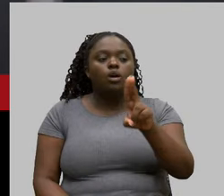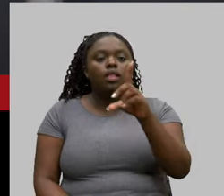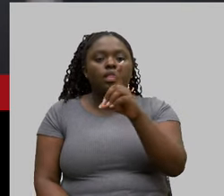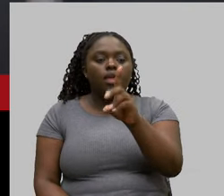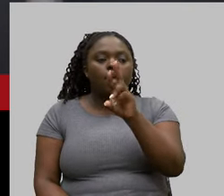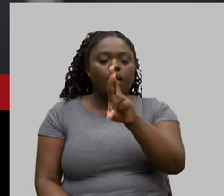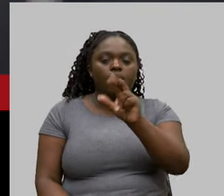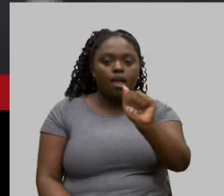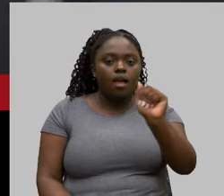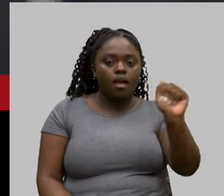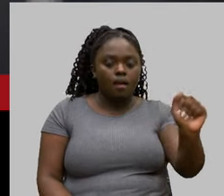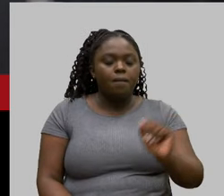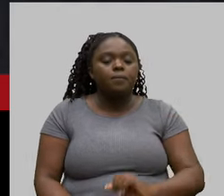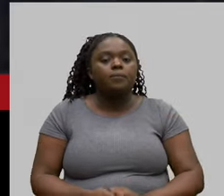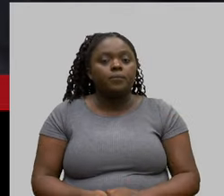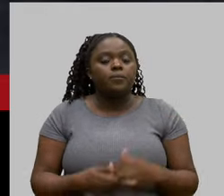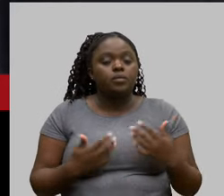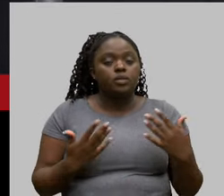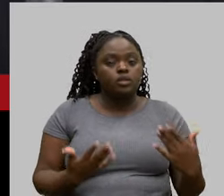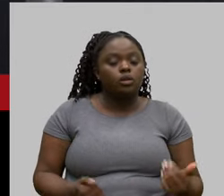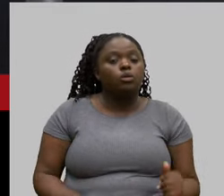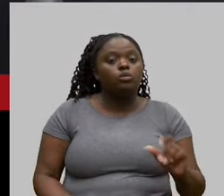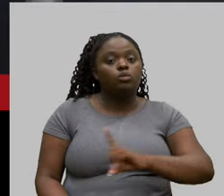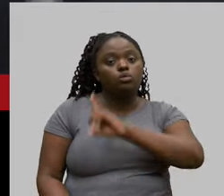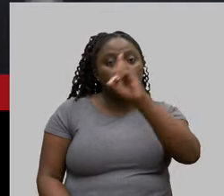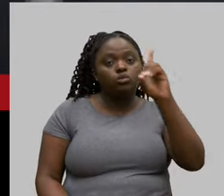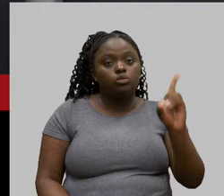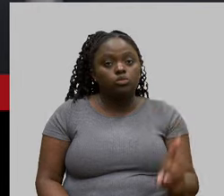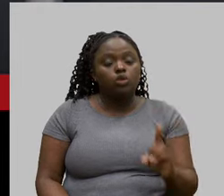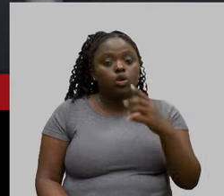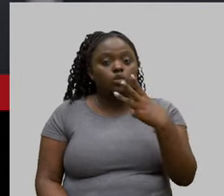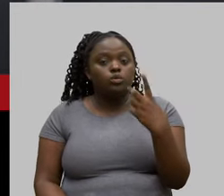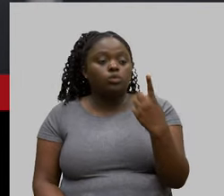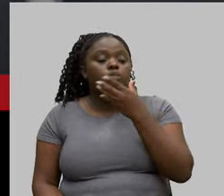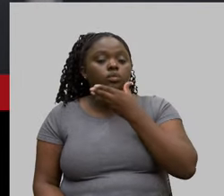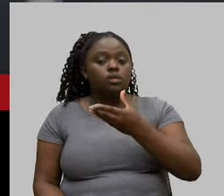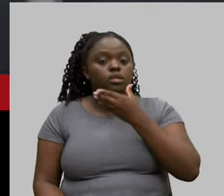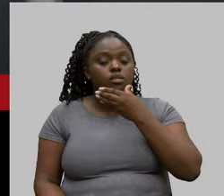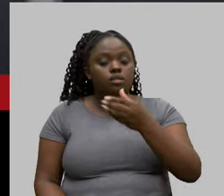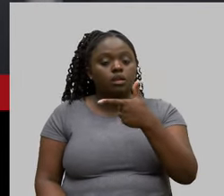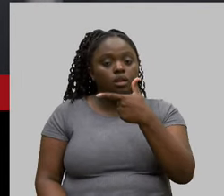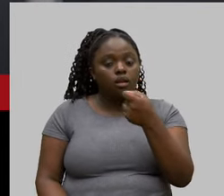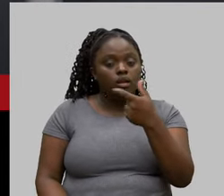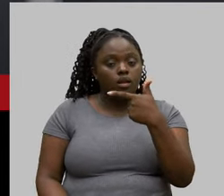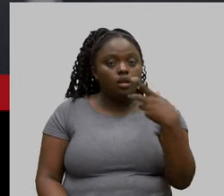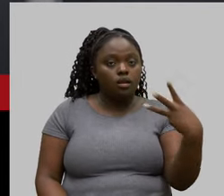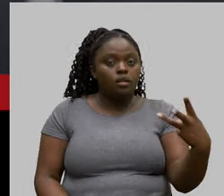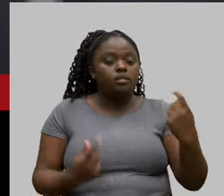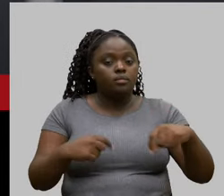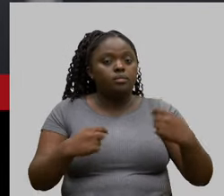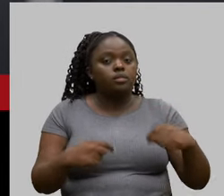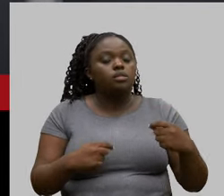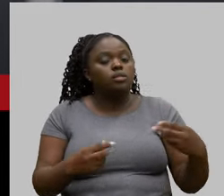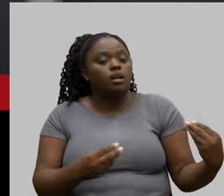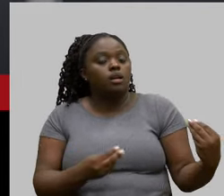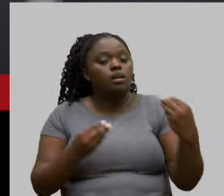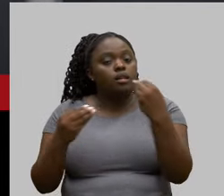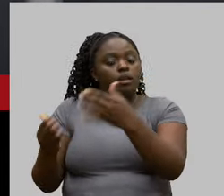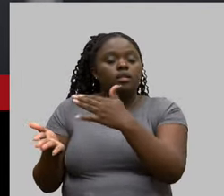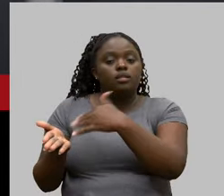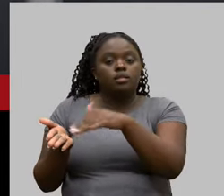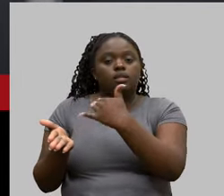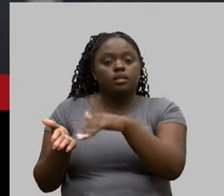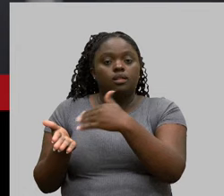a avaliação autorial com o data focal em 31 de Dezembro de 2023 ela tem que ser encaminhada à secretaria de